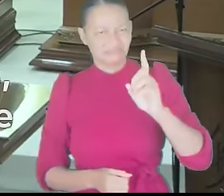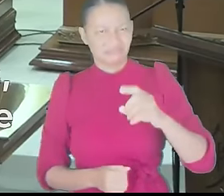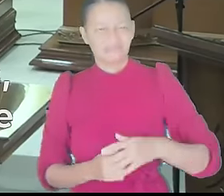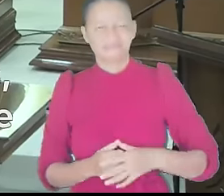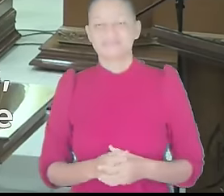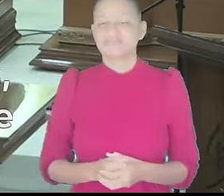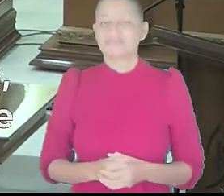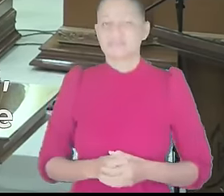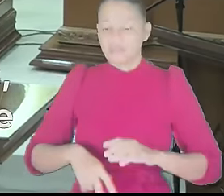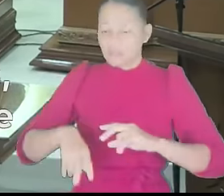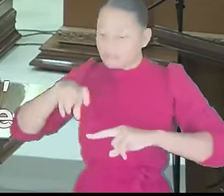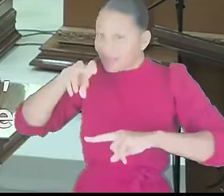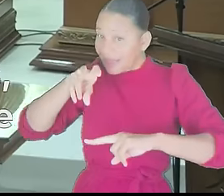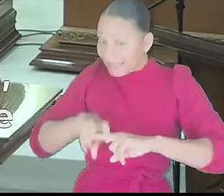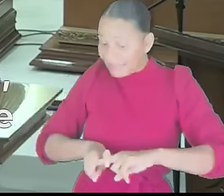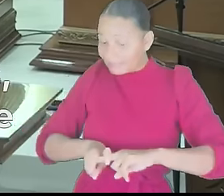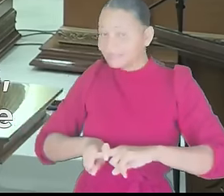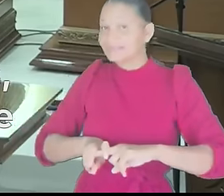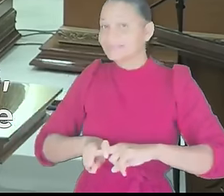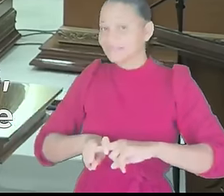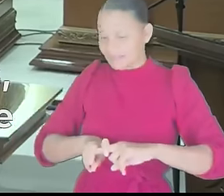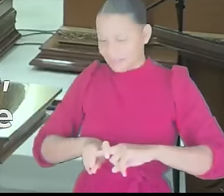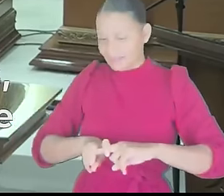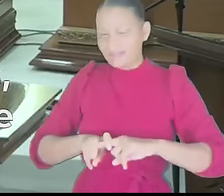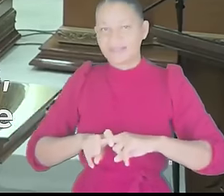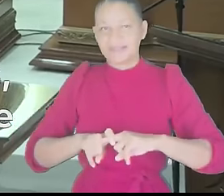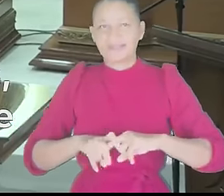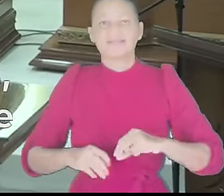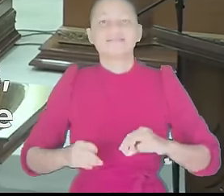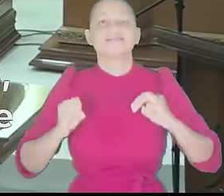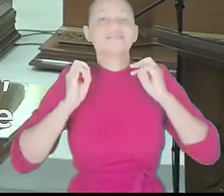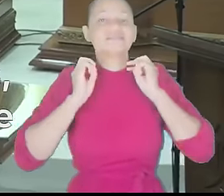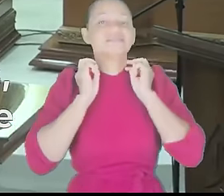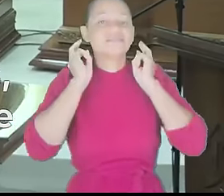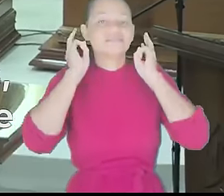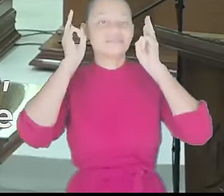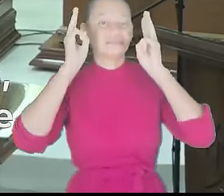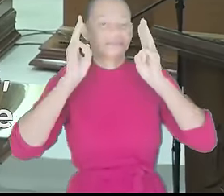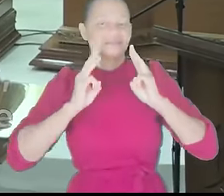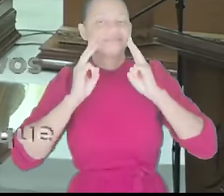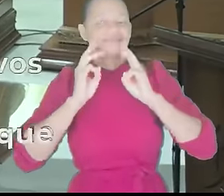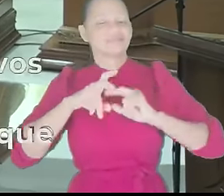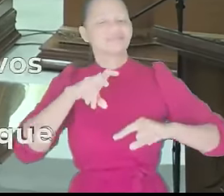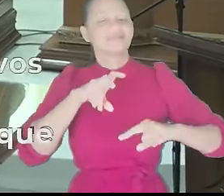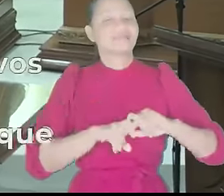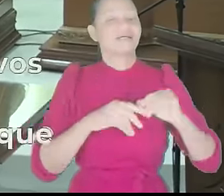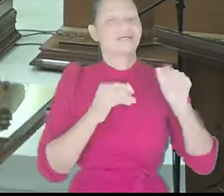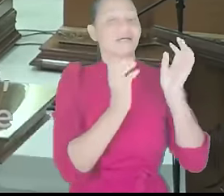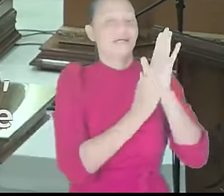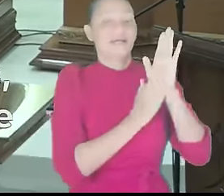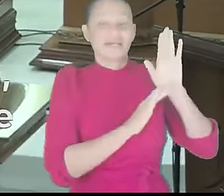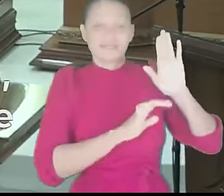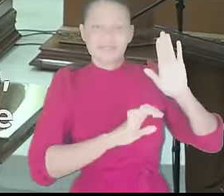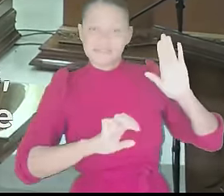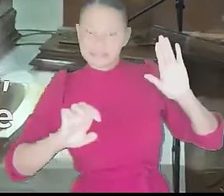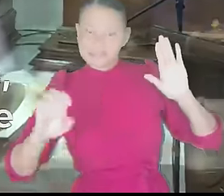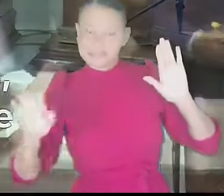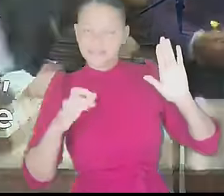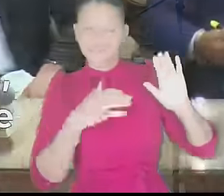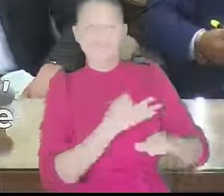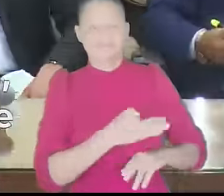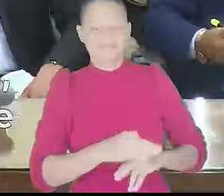cadeira de Moisés estão assentados os escribas e fariseus. Mas, irmão, a cadeira de